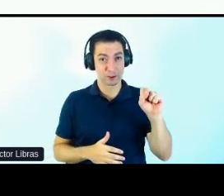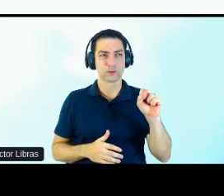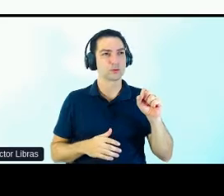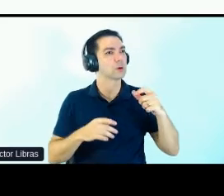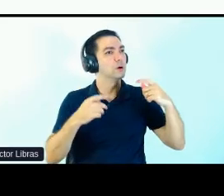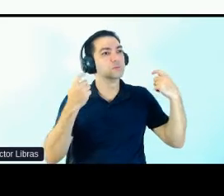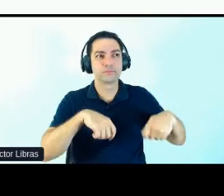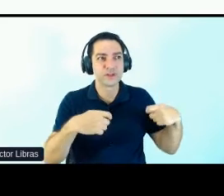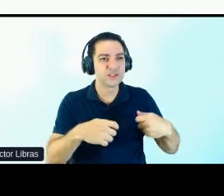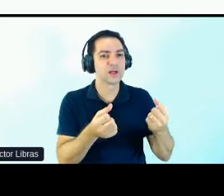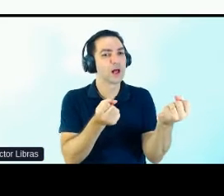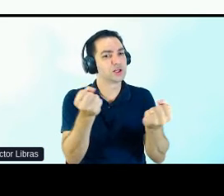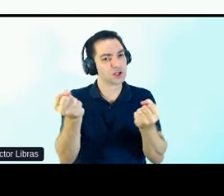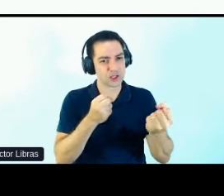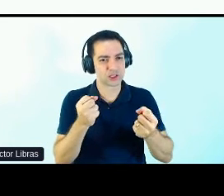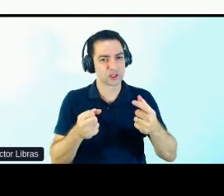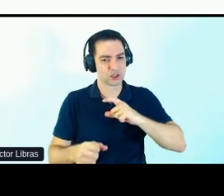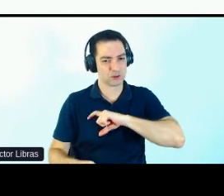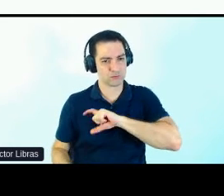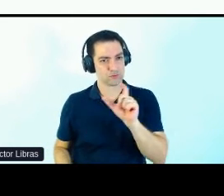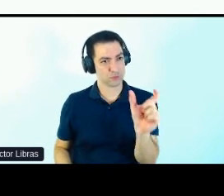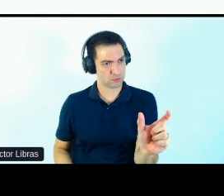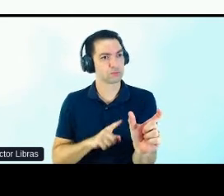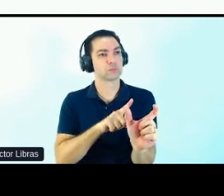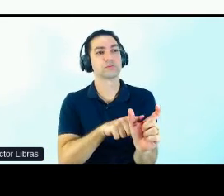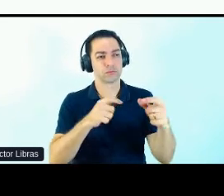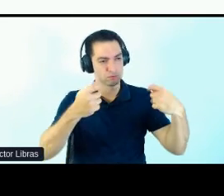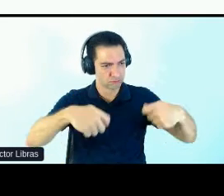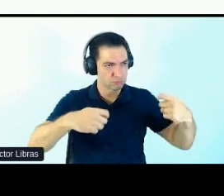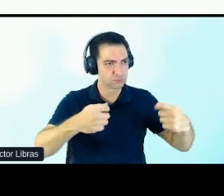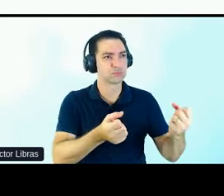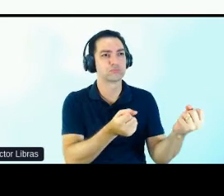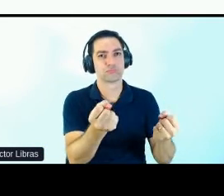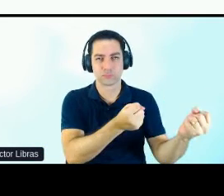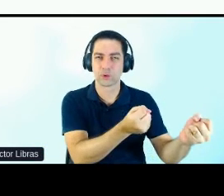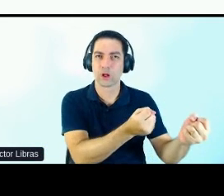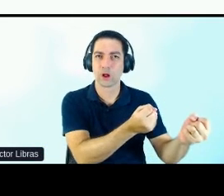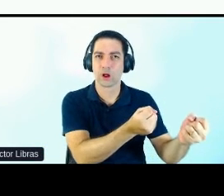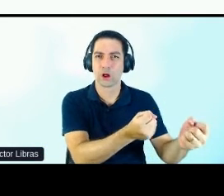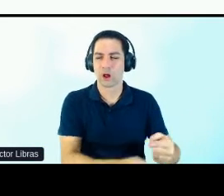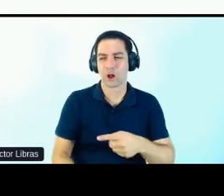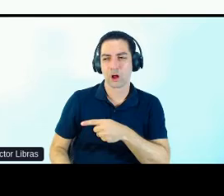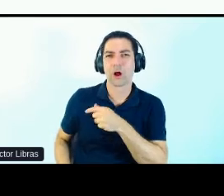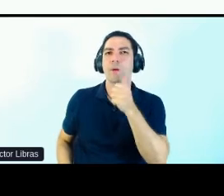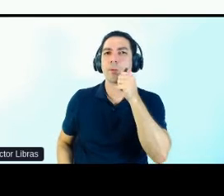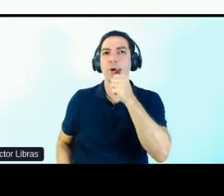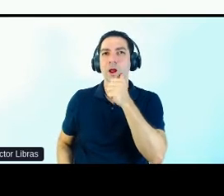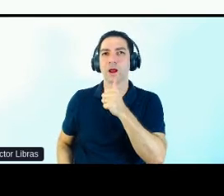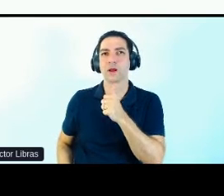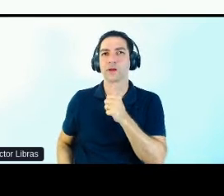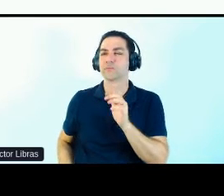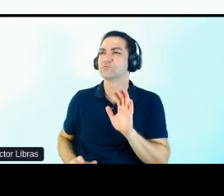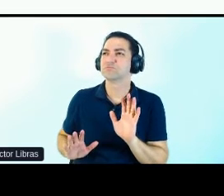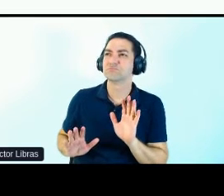uma obrigação, que ele saiba dirigir. E já o incentivo para as mulheres é algo muito mais tímido,